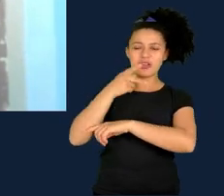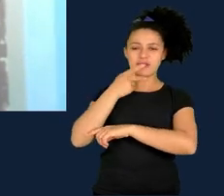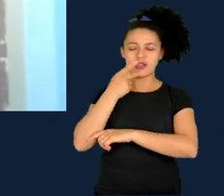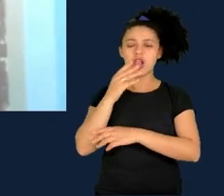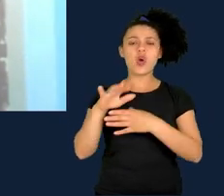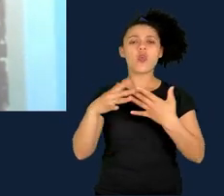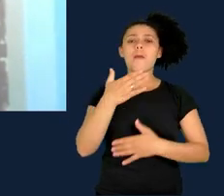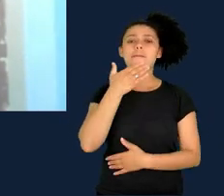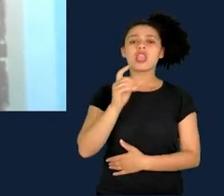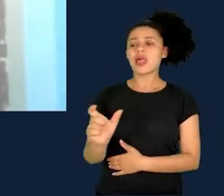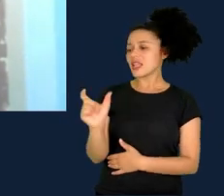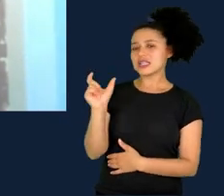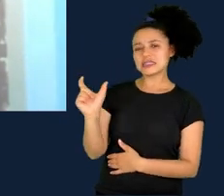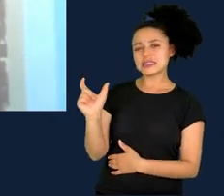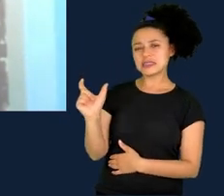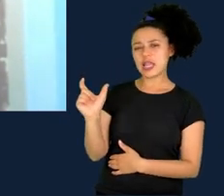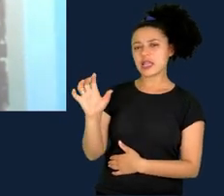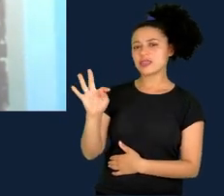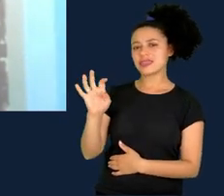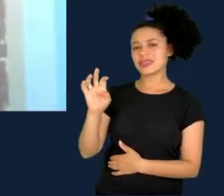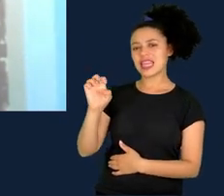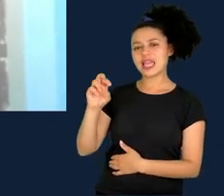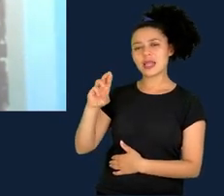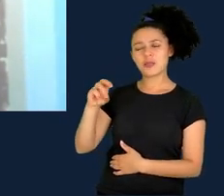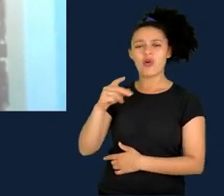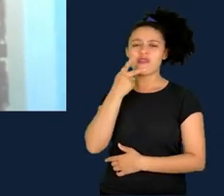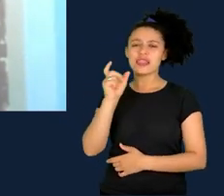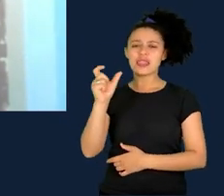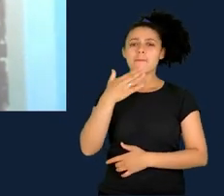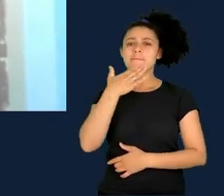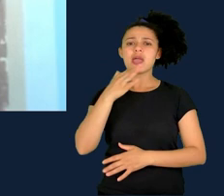definir o momento que nós estamos vivendo. É crise climática?